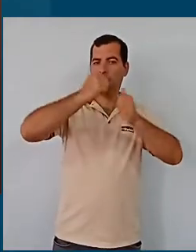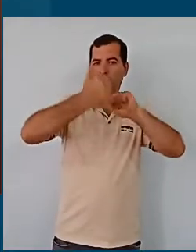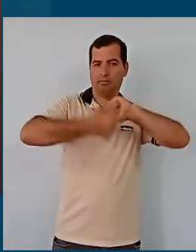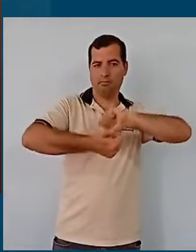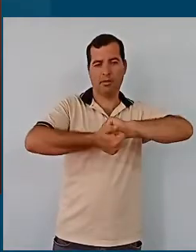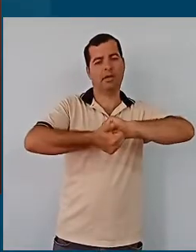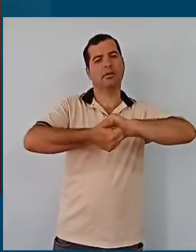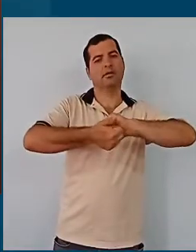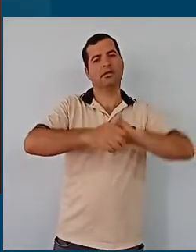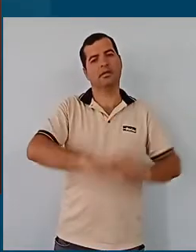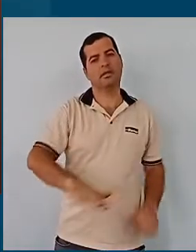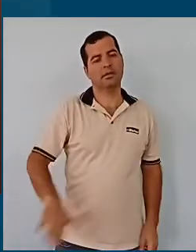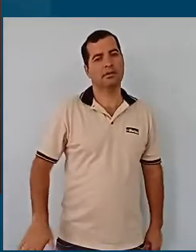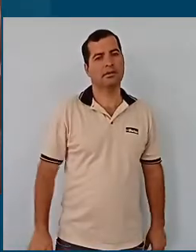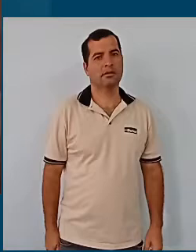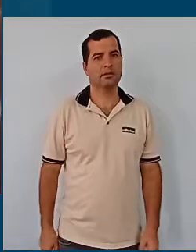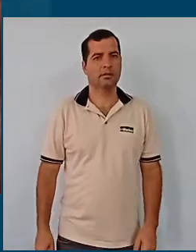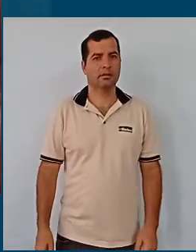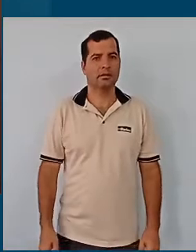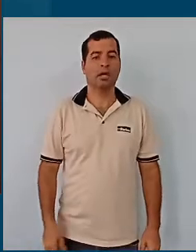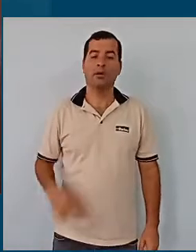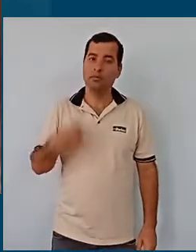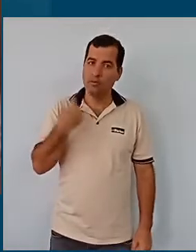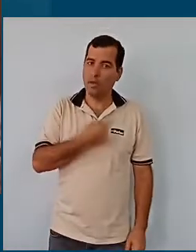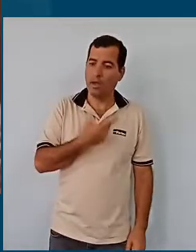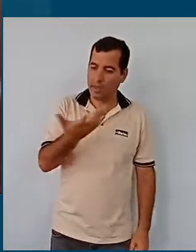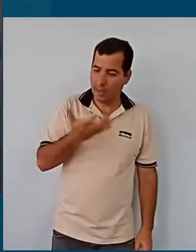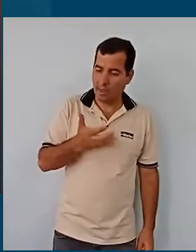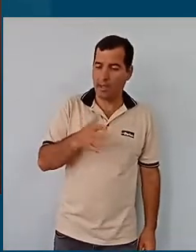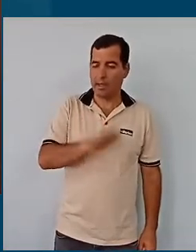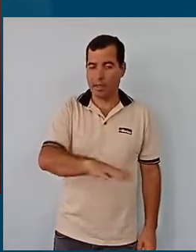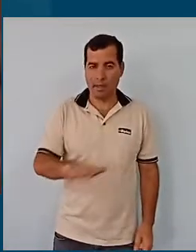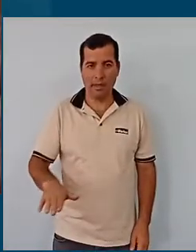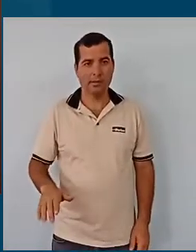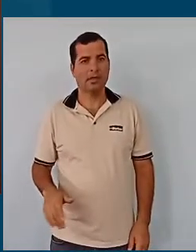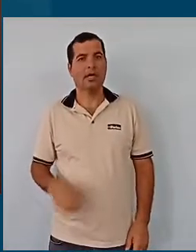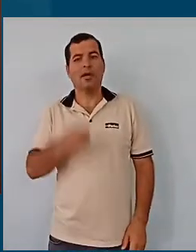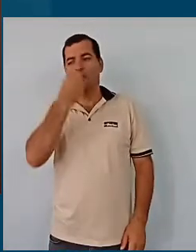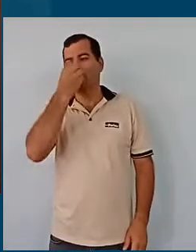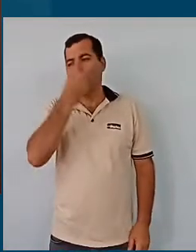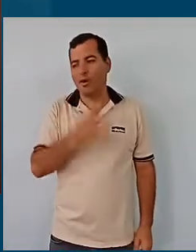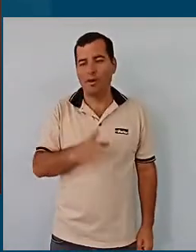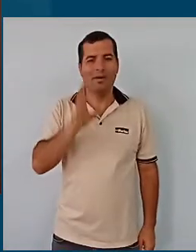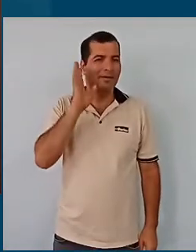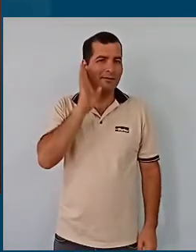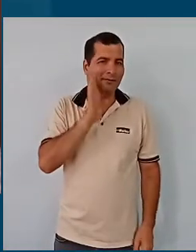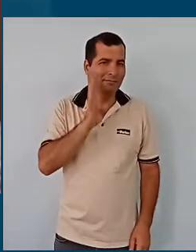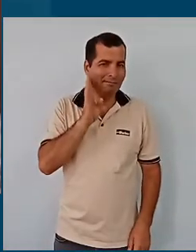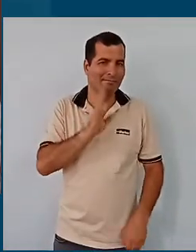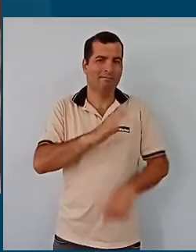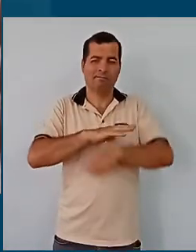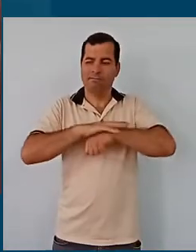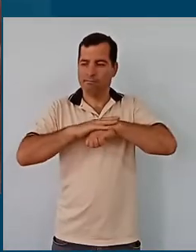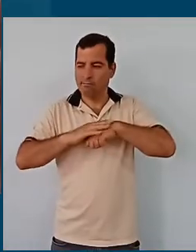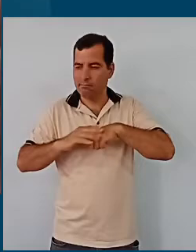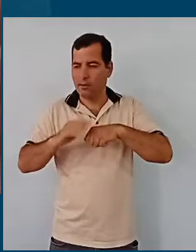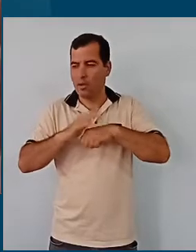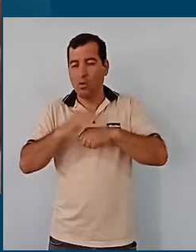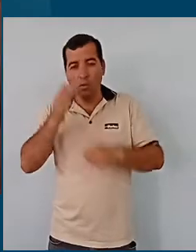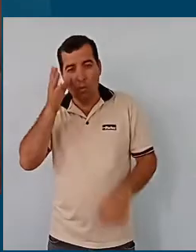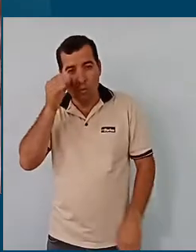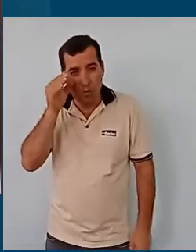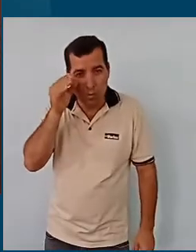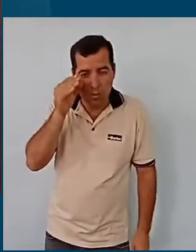né? Então, se a gente quer criança generosa, criança curiosa, criança